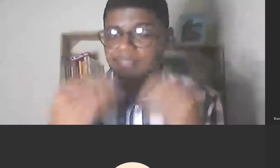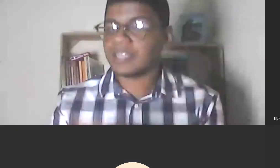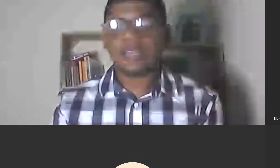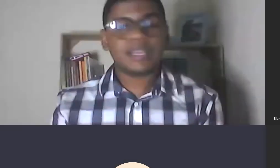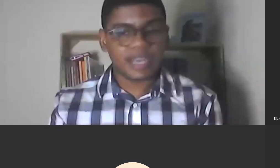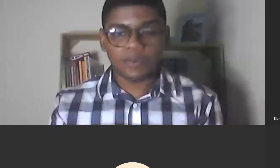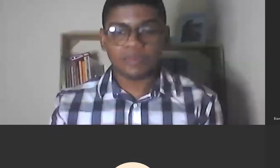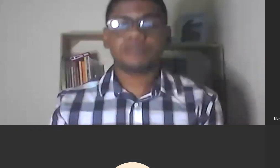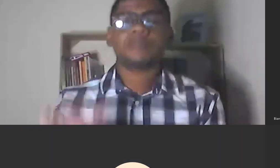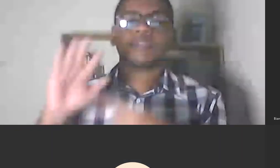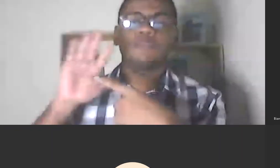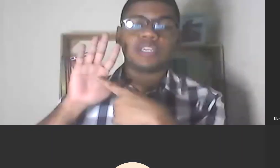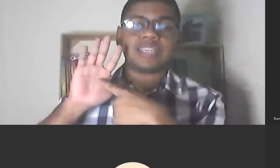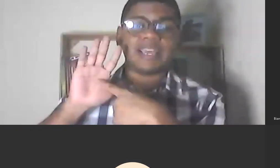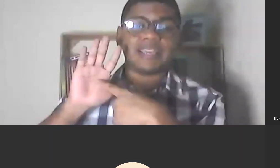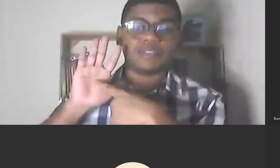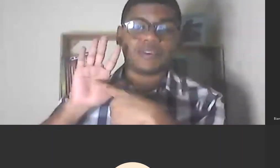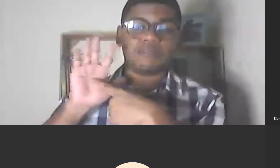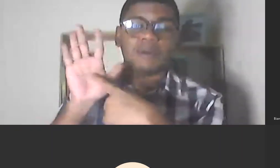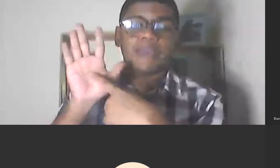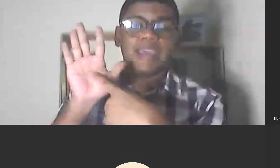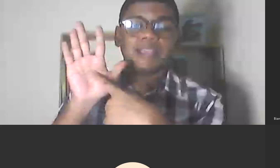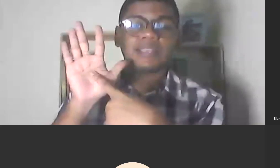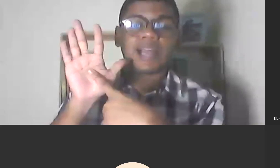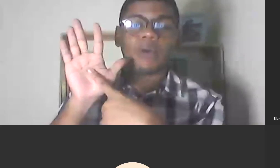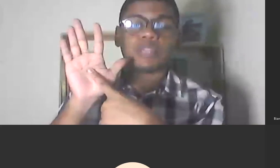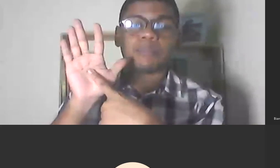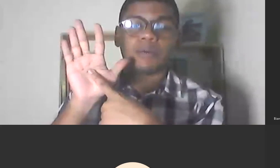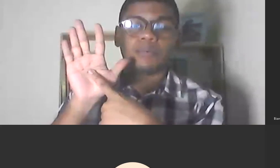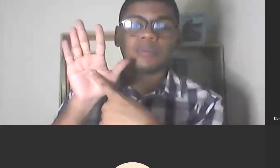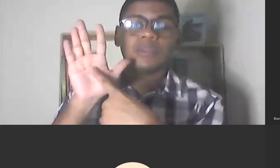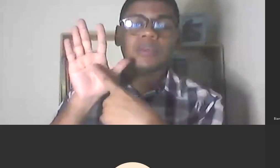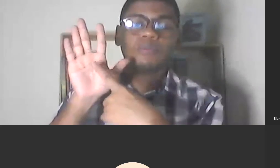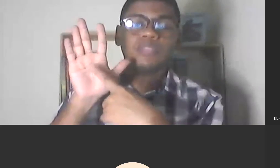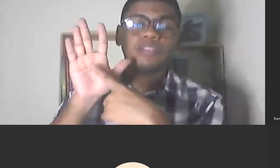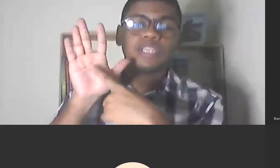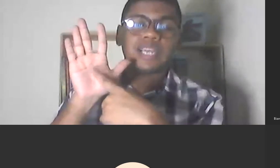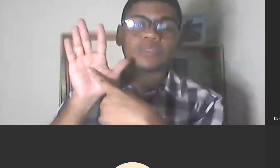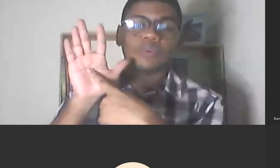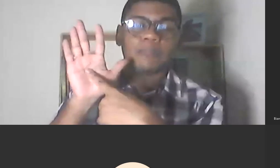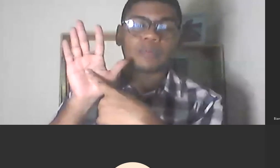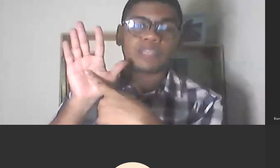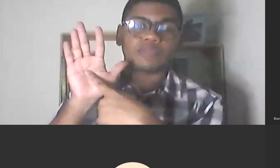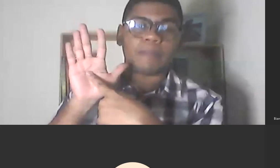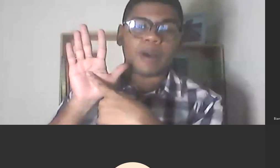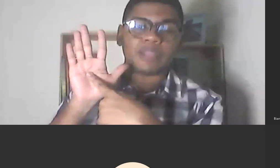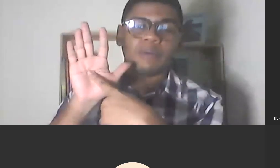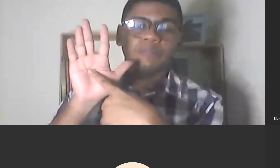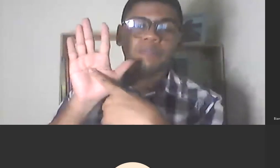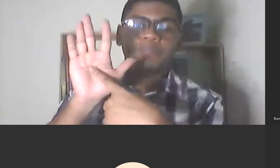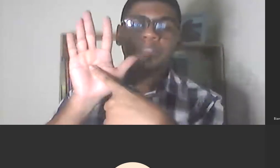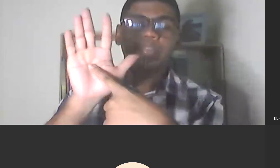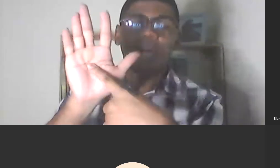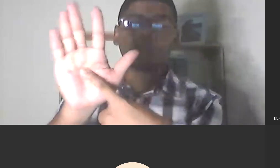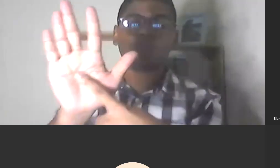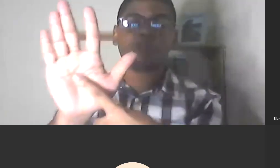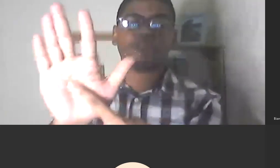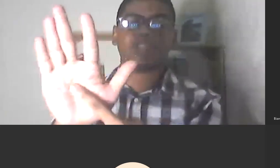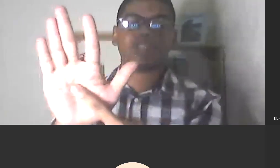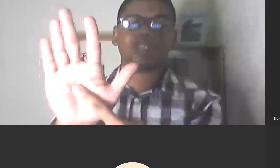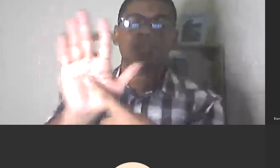utilizar esse? Não. Vou utilizar esse, ó. Mão aberta, a outra mão com o dedo indicador apontando a palma da mão